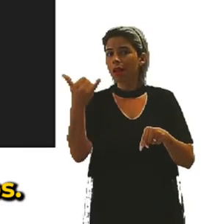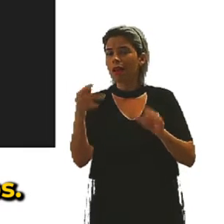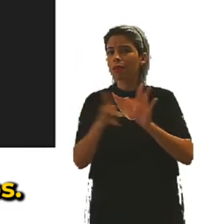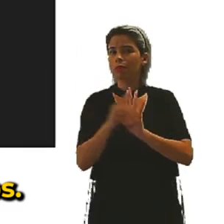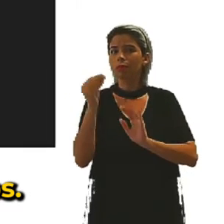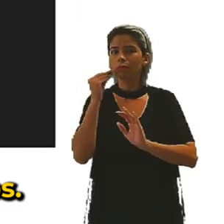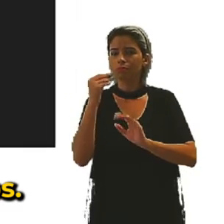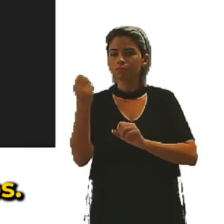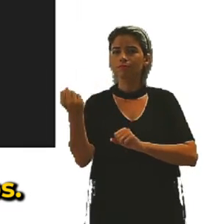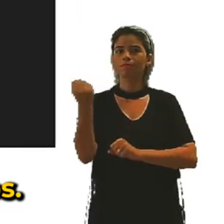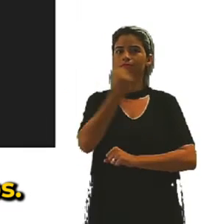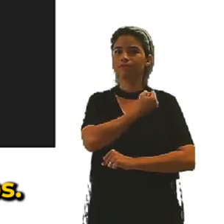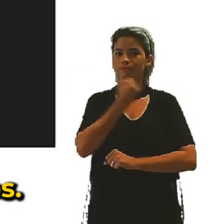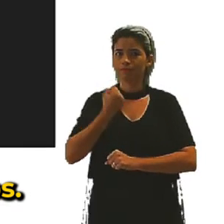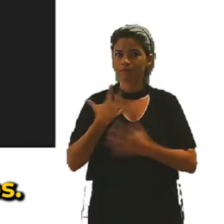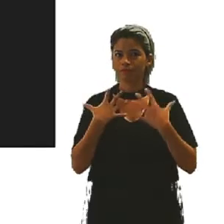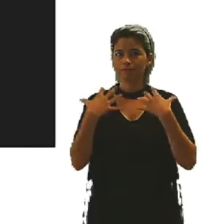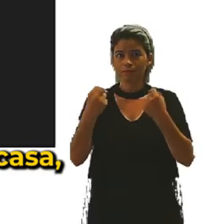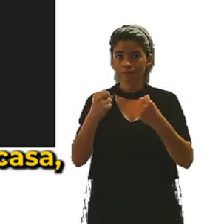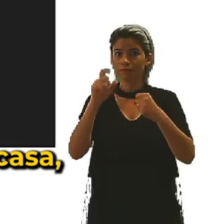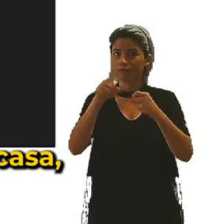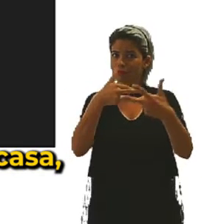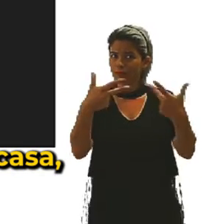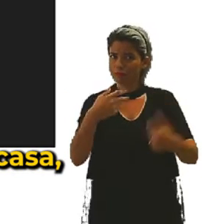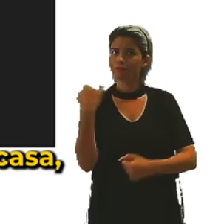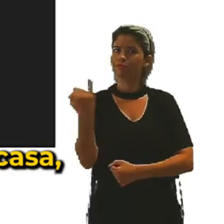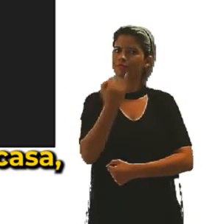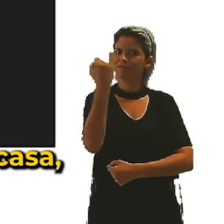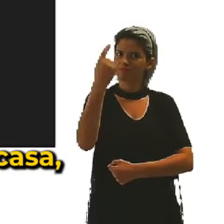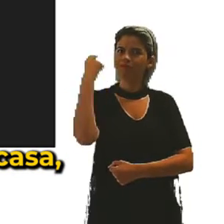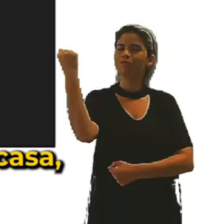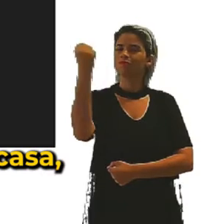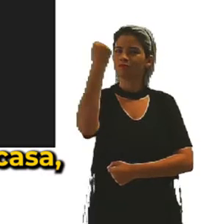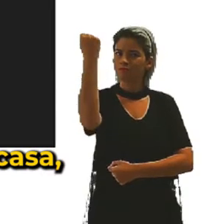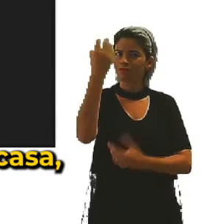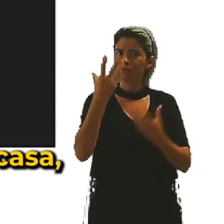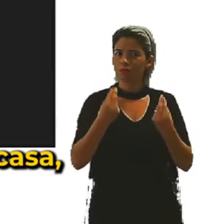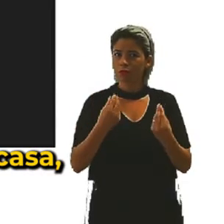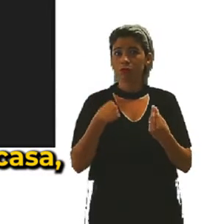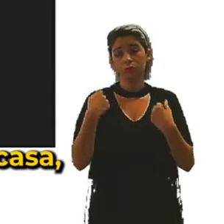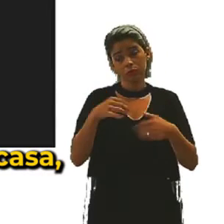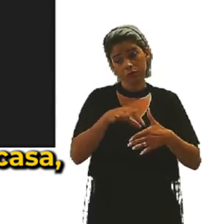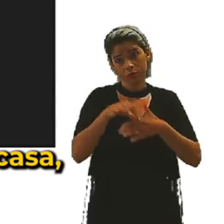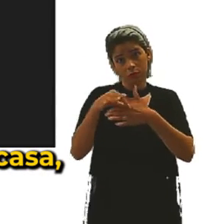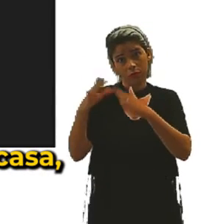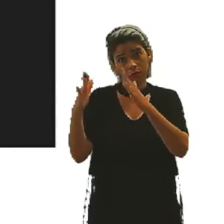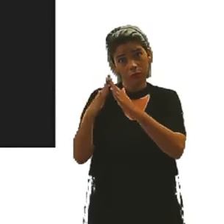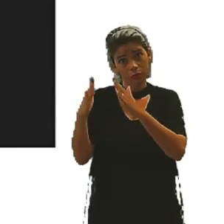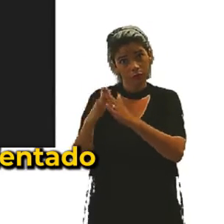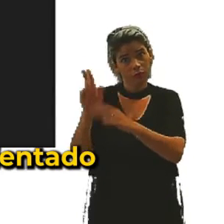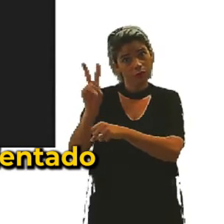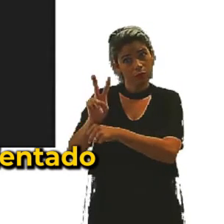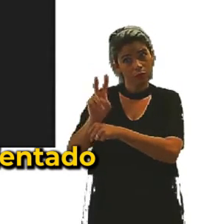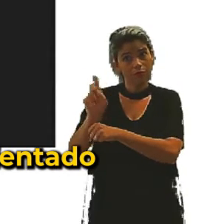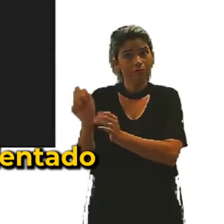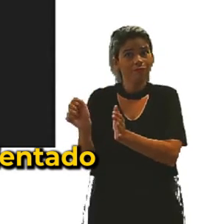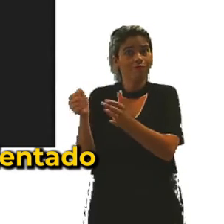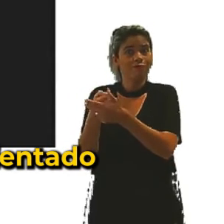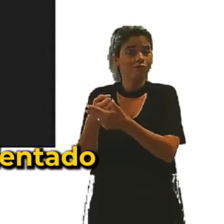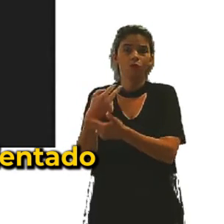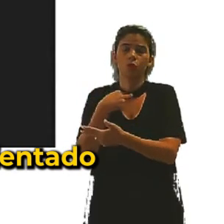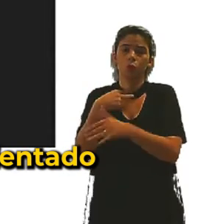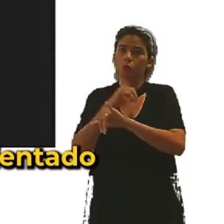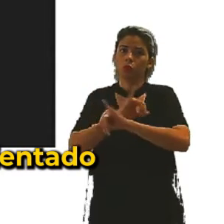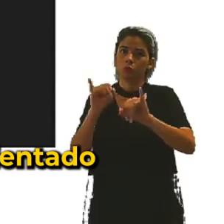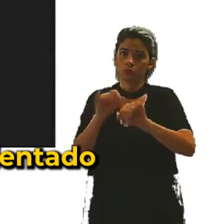são todos fatores considerados críticos. Nós podemos encaminhar a vítima para casa-abrigo, né, que é o endereço sigiloso, atuar com